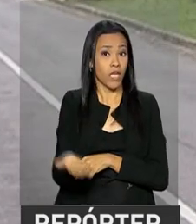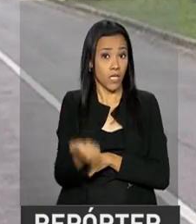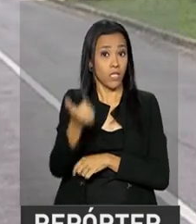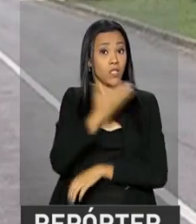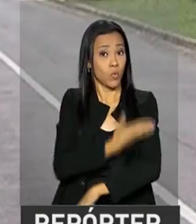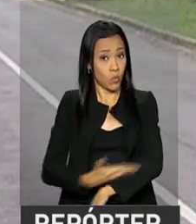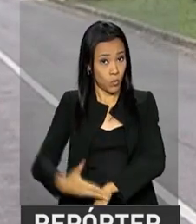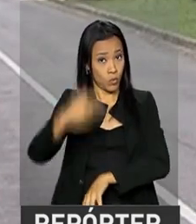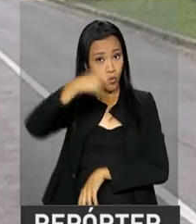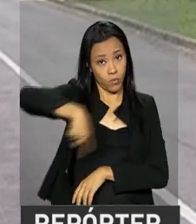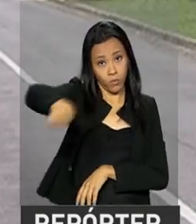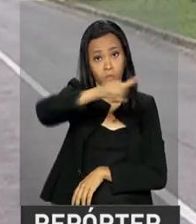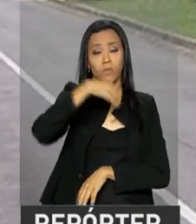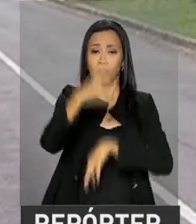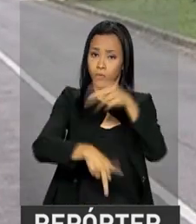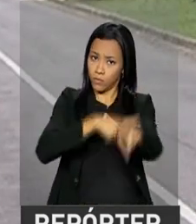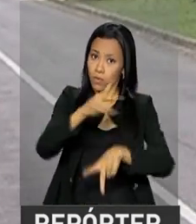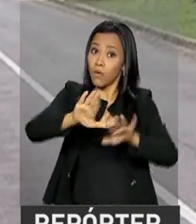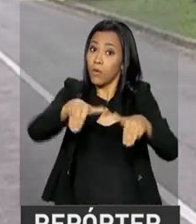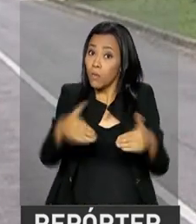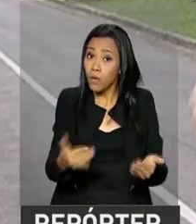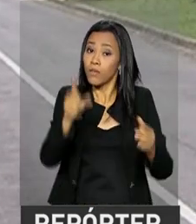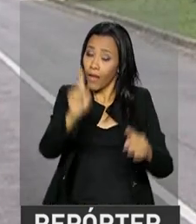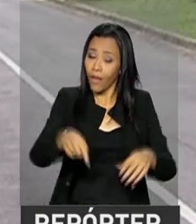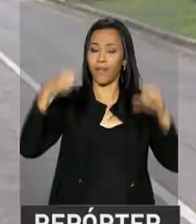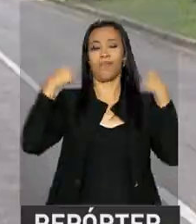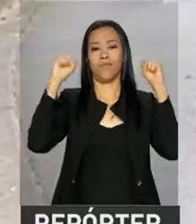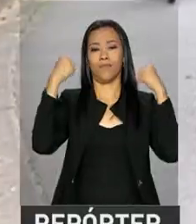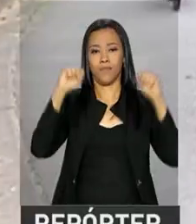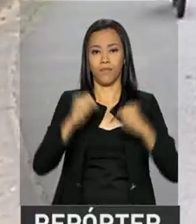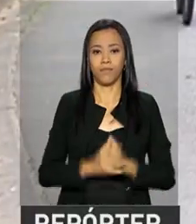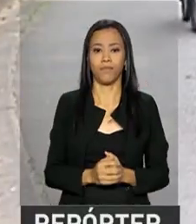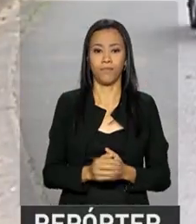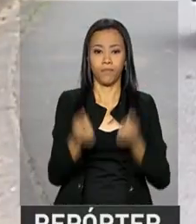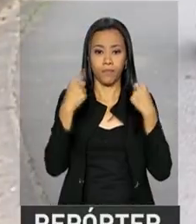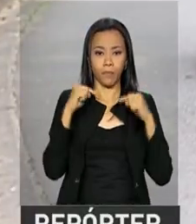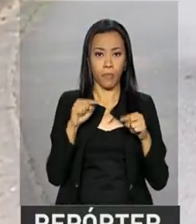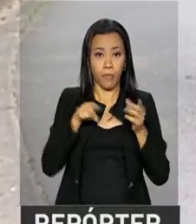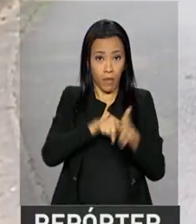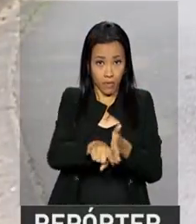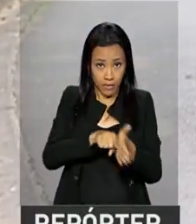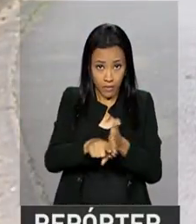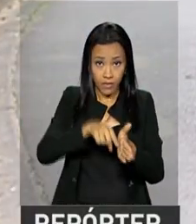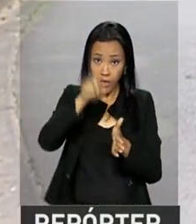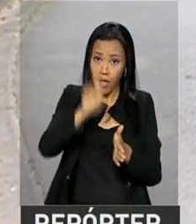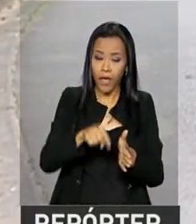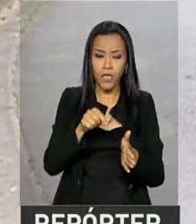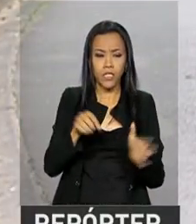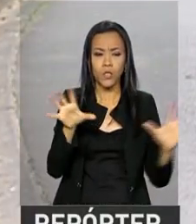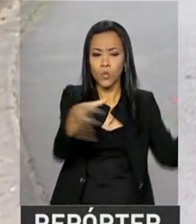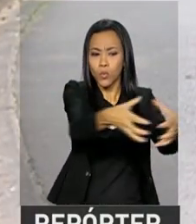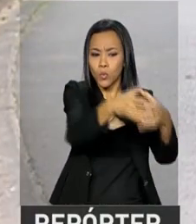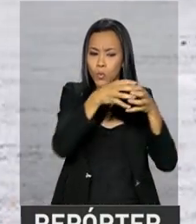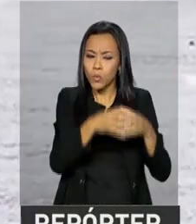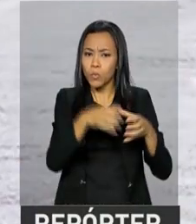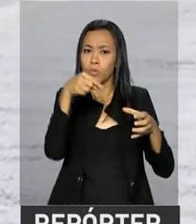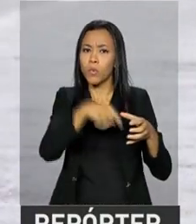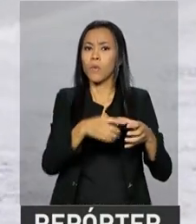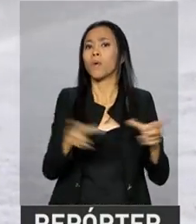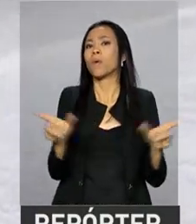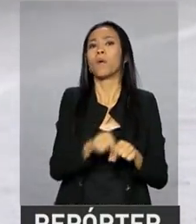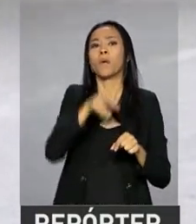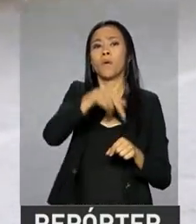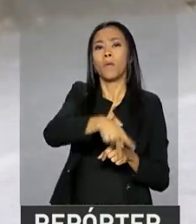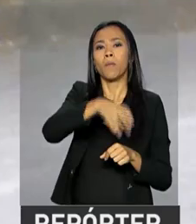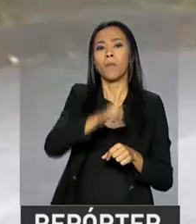hábitos da nossa população quando o assunto é exercício o estudo faz parte da pesquisa por amostra de domicílios apin